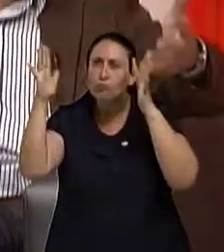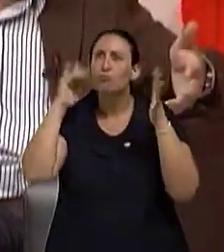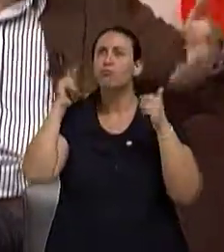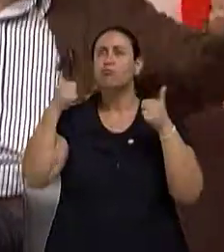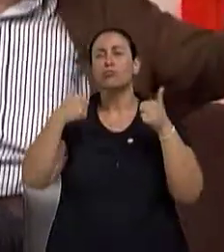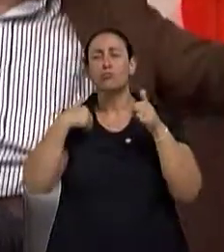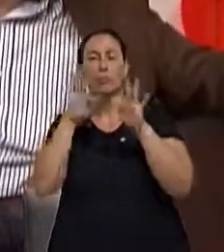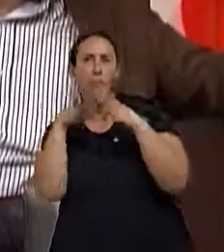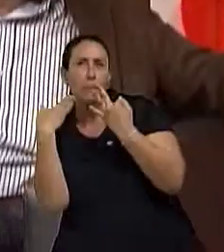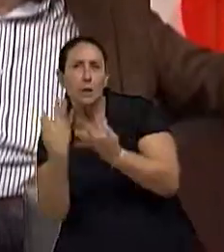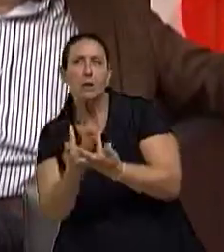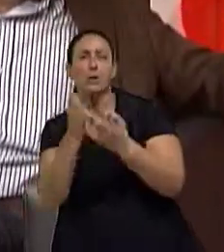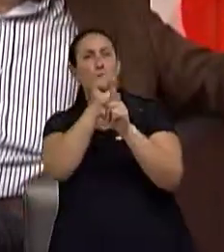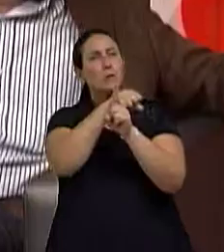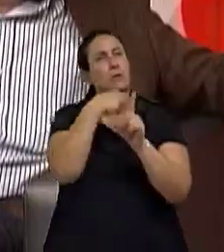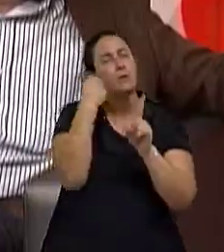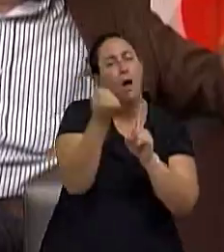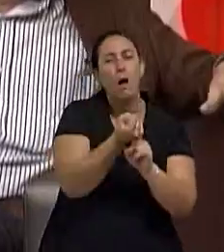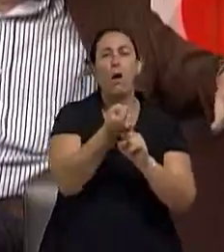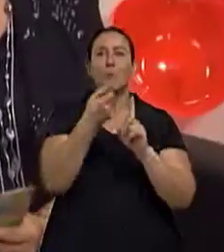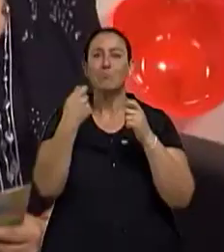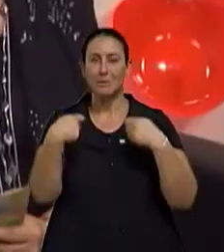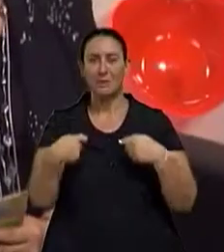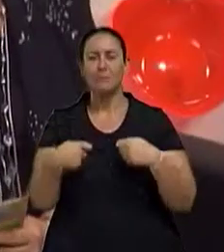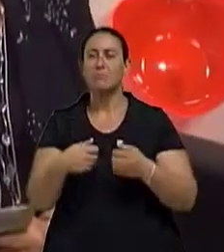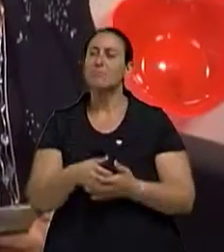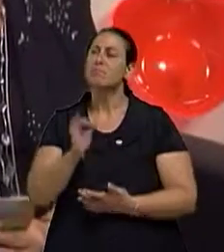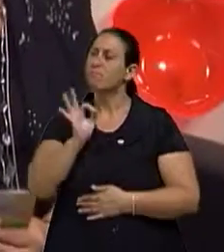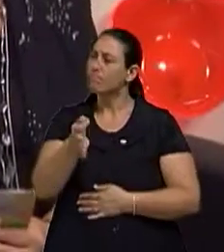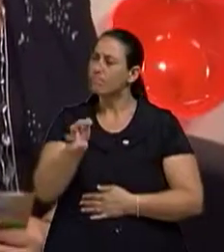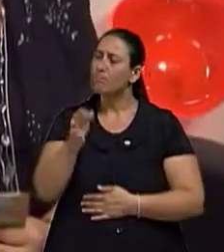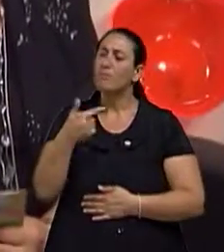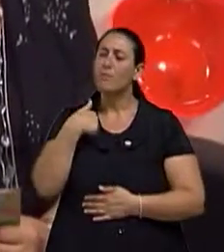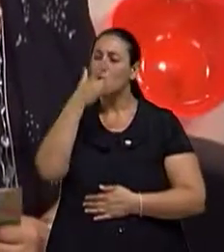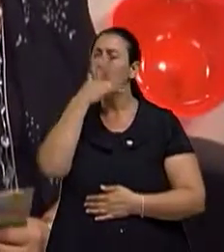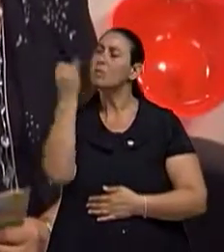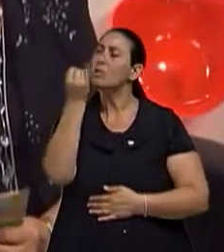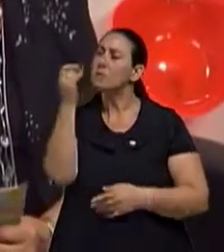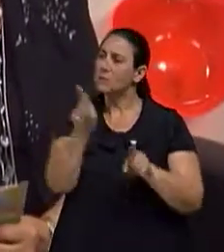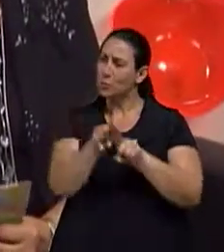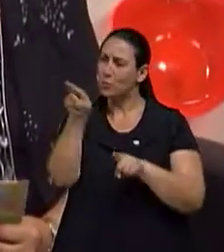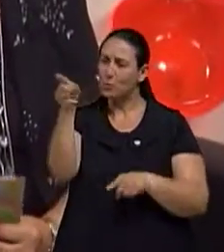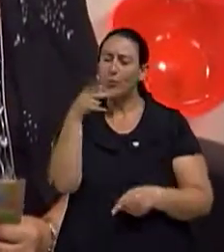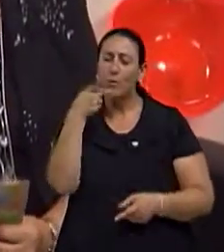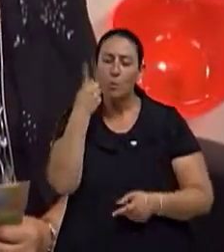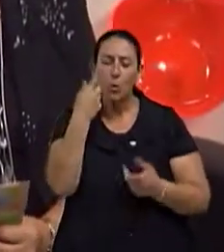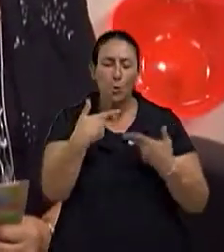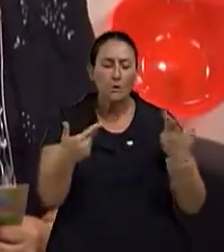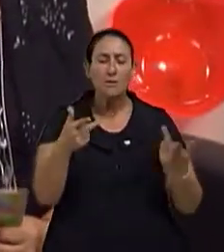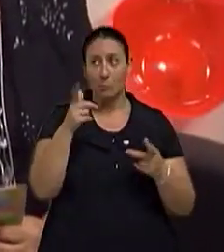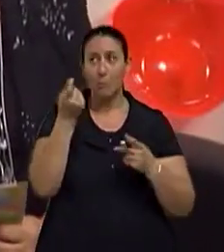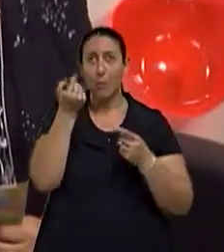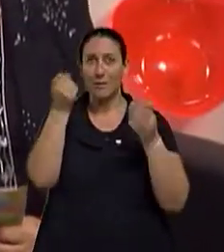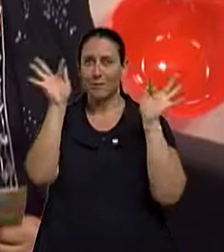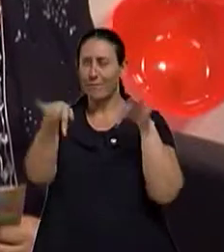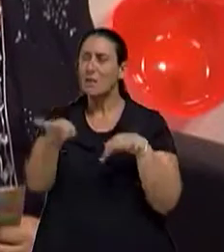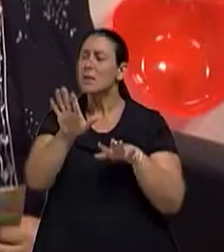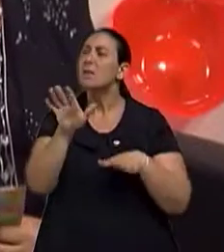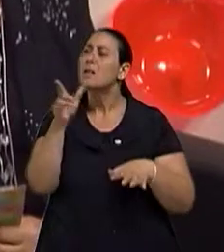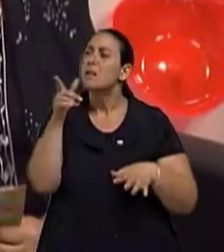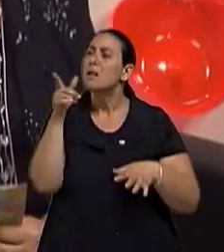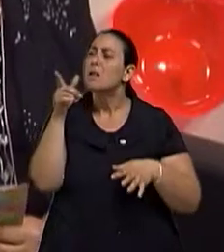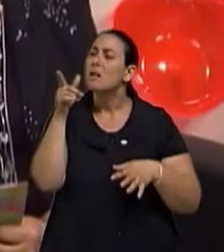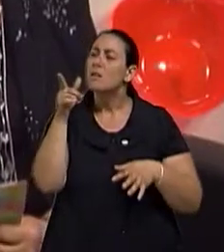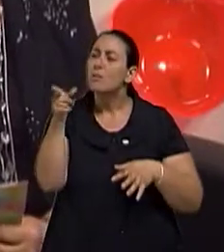pessoal, familiar e social. Claro, claro. Né? Eu gostaria que o senhor tocasse num ponto que eu acho importante, já devemos estar quase no fim do programa, é